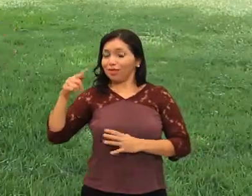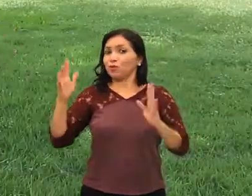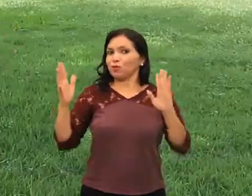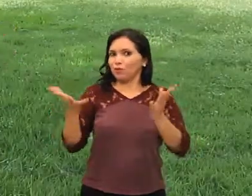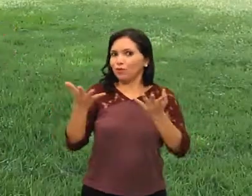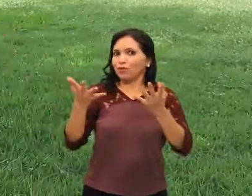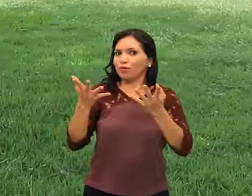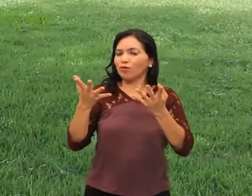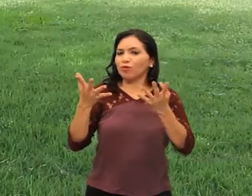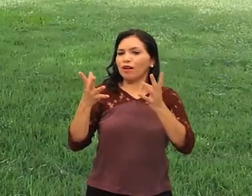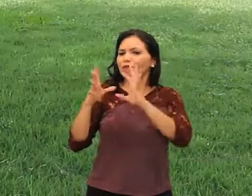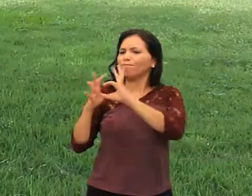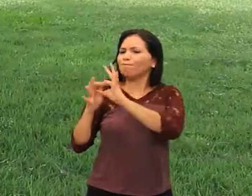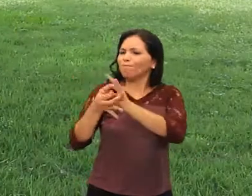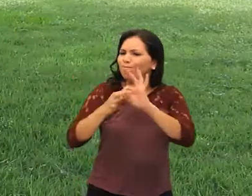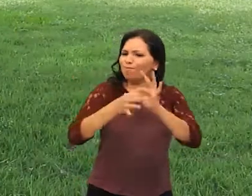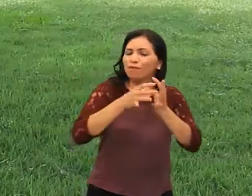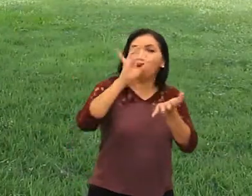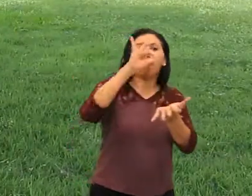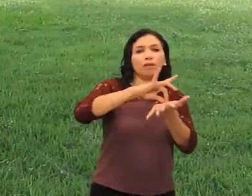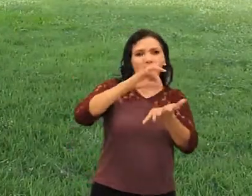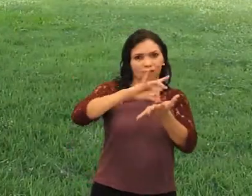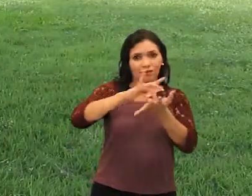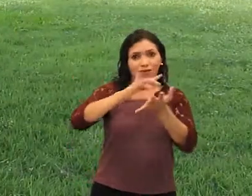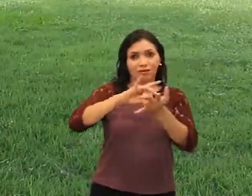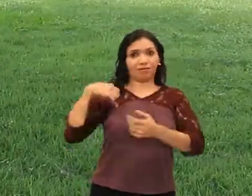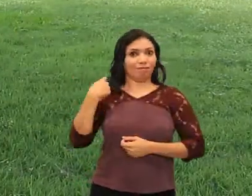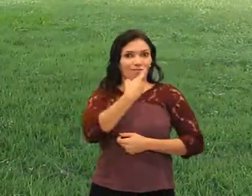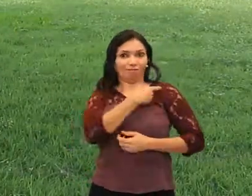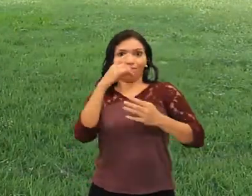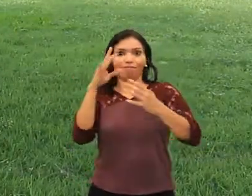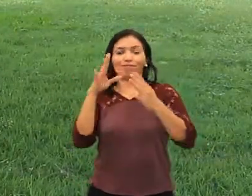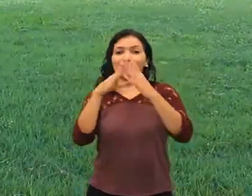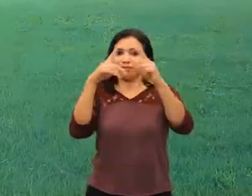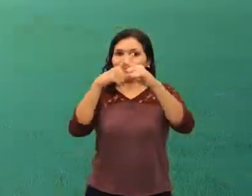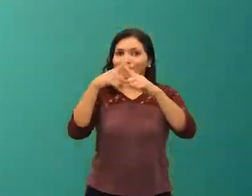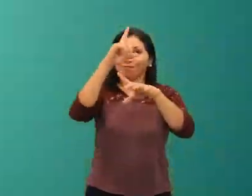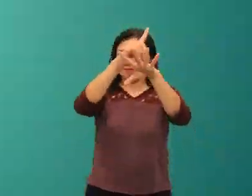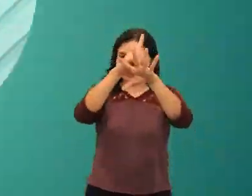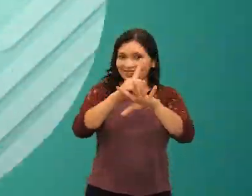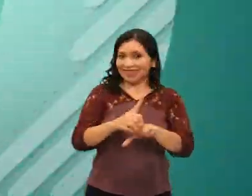essa realidade em nossa diocese. Vamos lá? Está no ar o Papo Expressão.